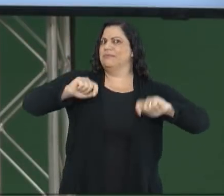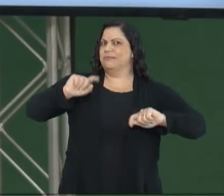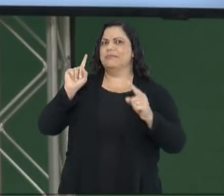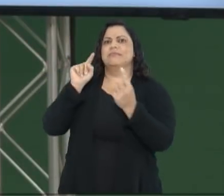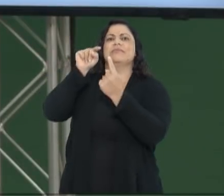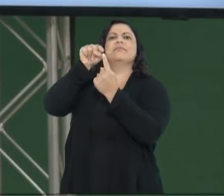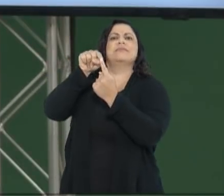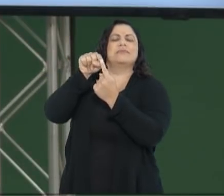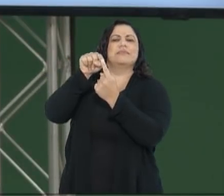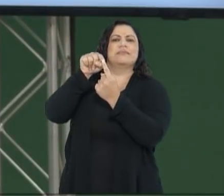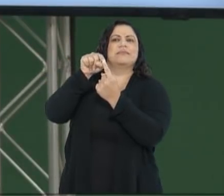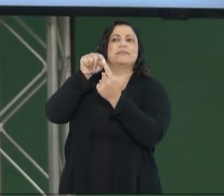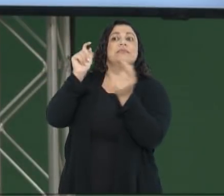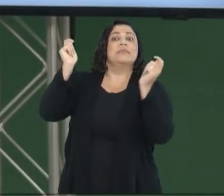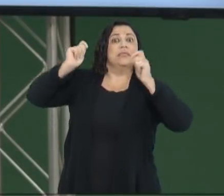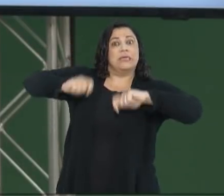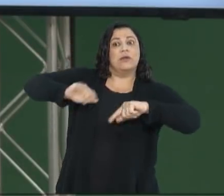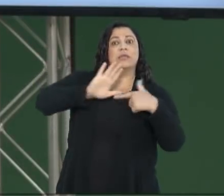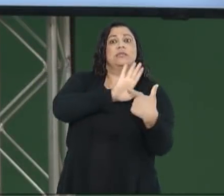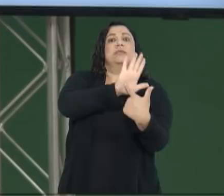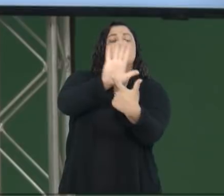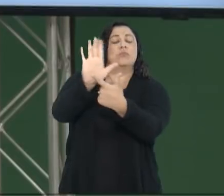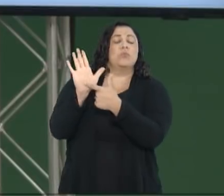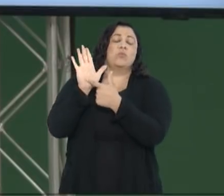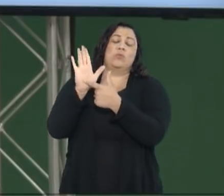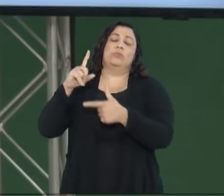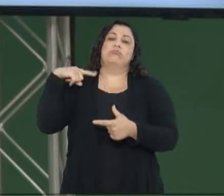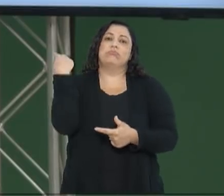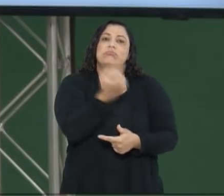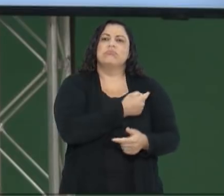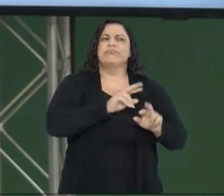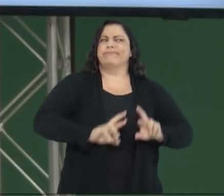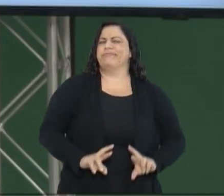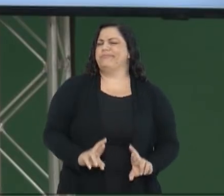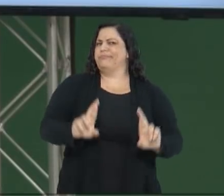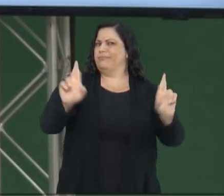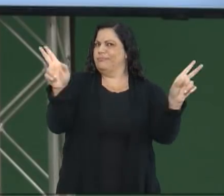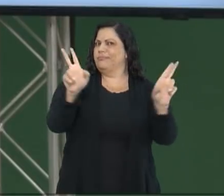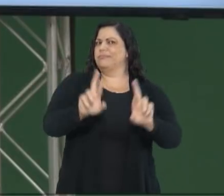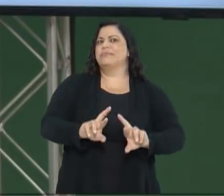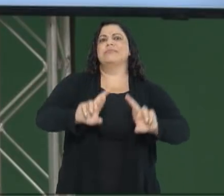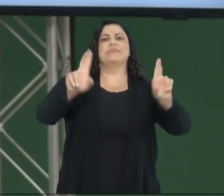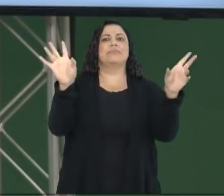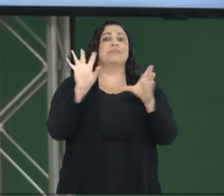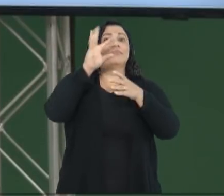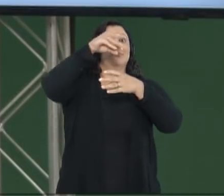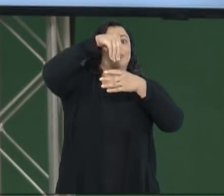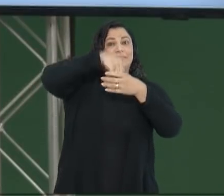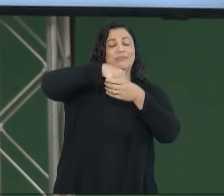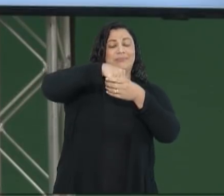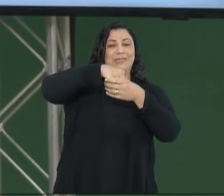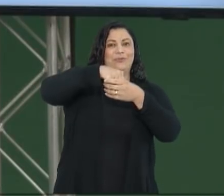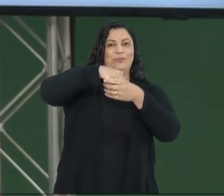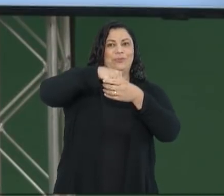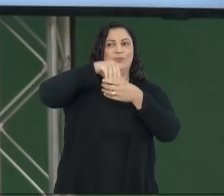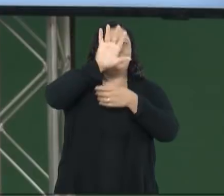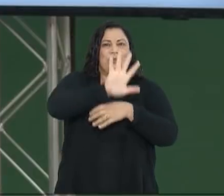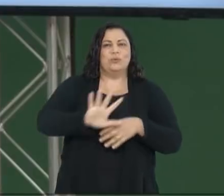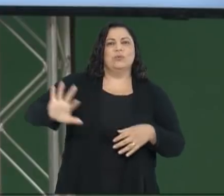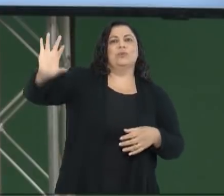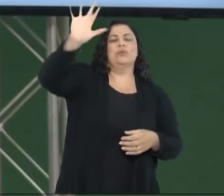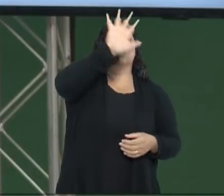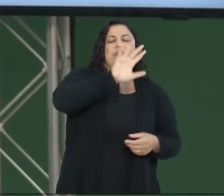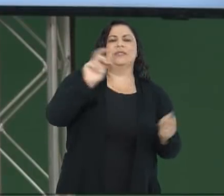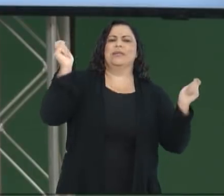peculiaridades. Então são eles que mostram para nós essas diferenças dentro do continente. Até mesmo dentro de um